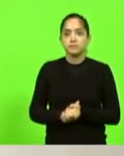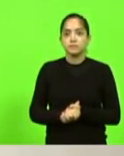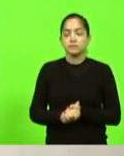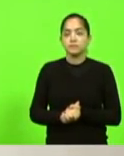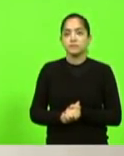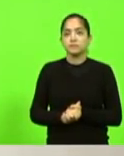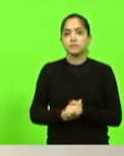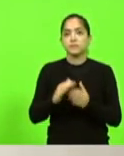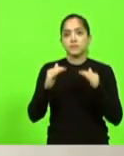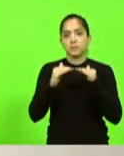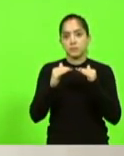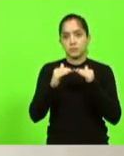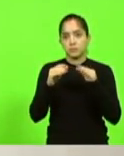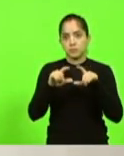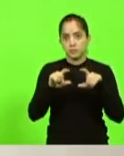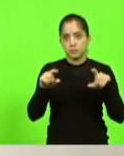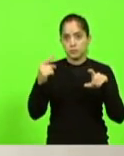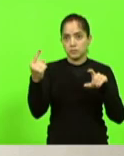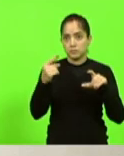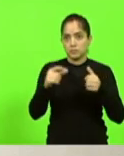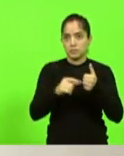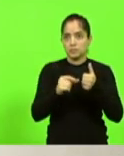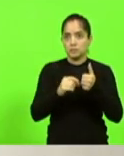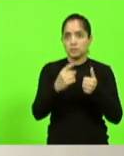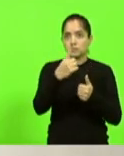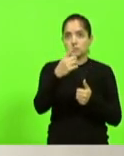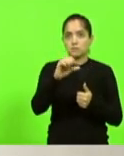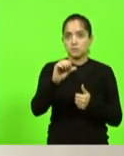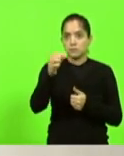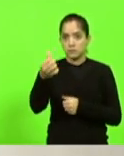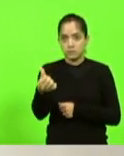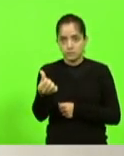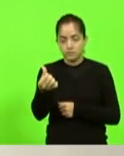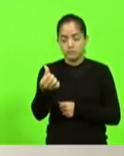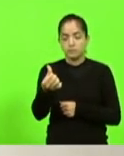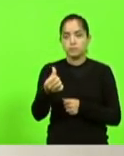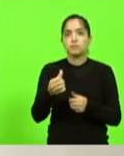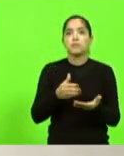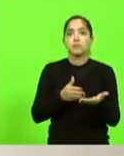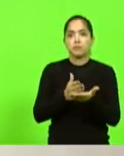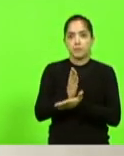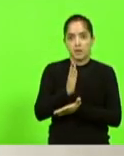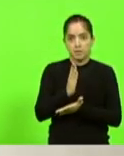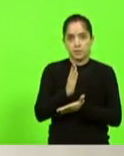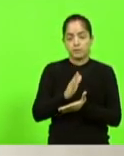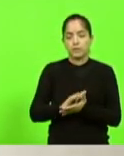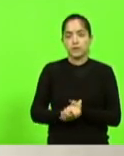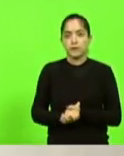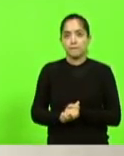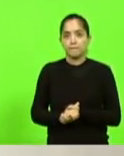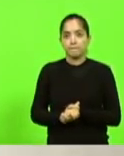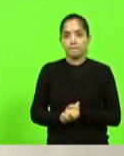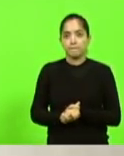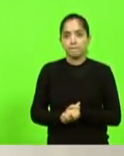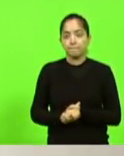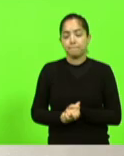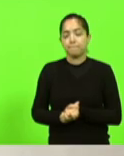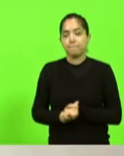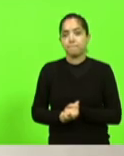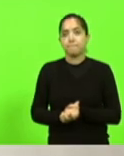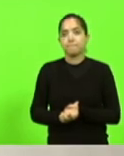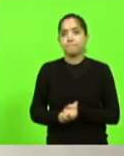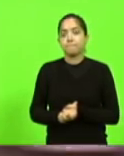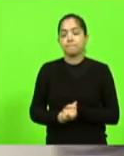Em consonância com o parágrafo 1º do artigo número 106 do Regimento Interno, dou as atas por aprovadas.